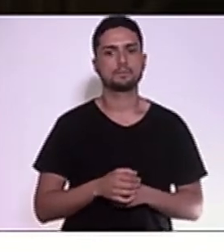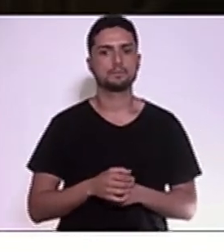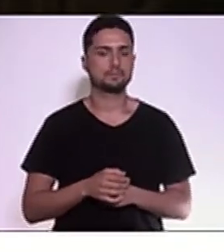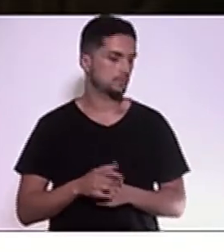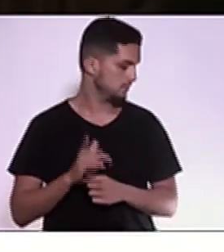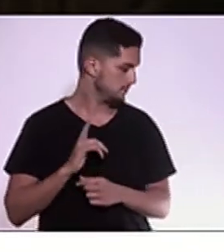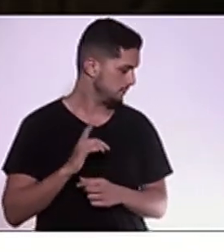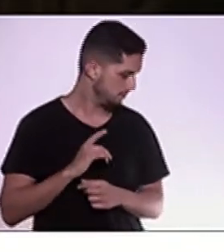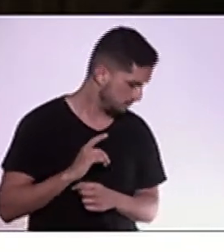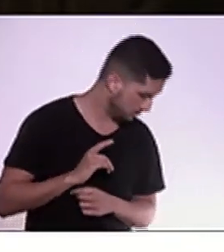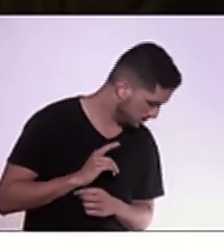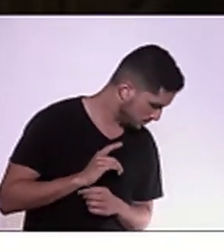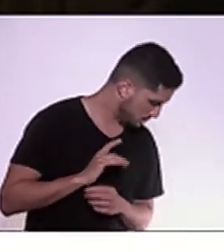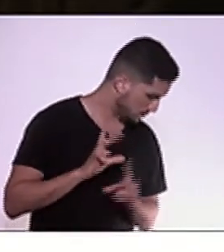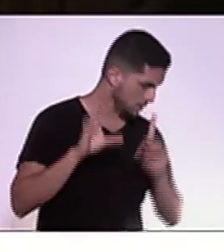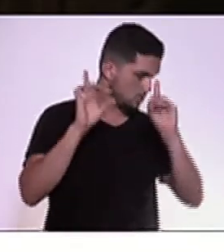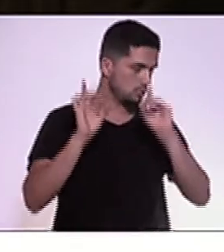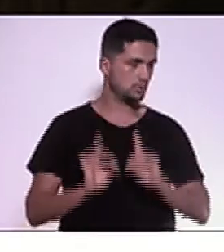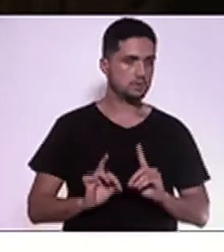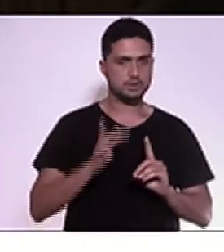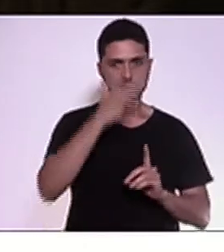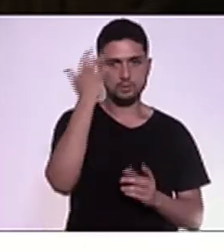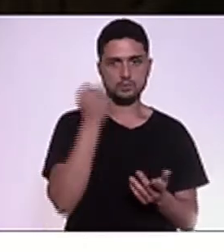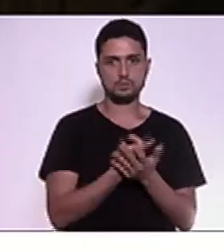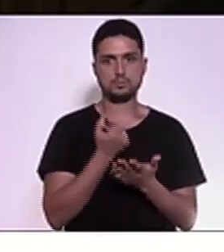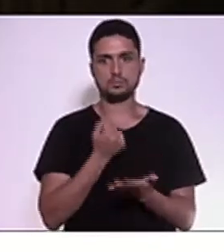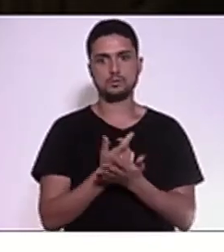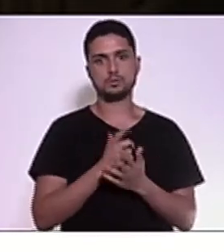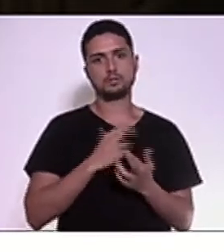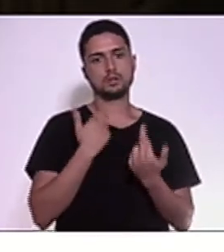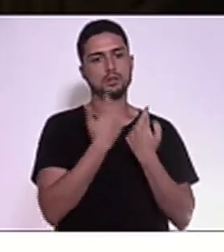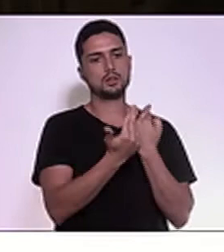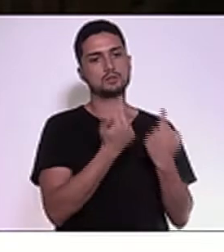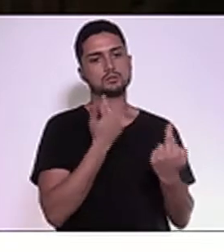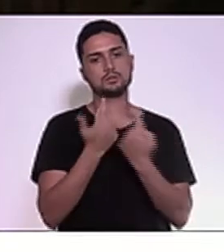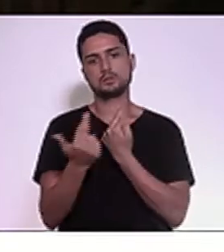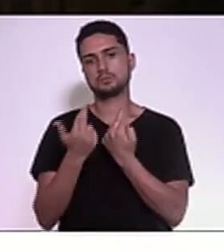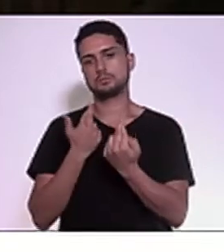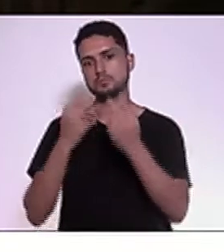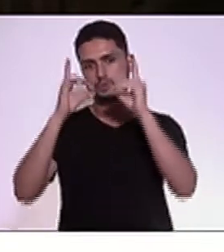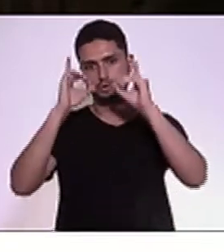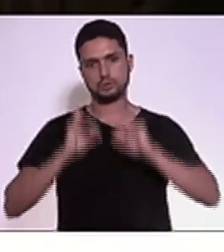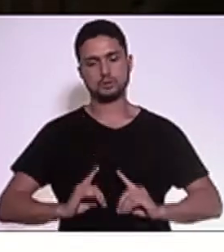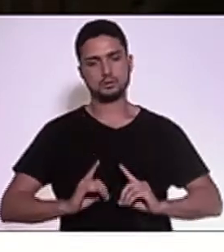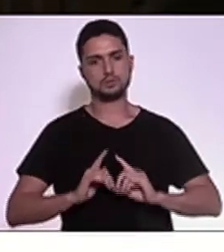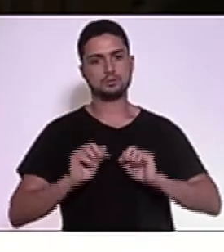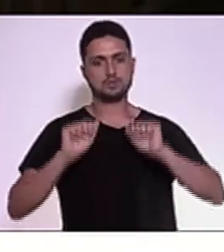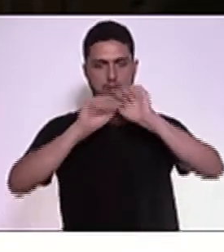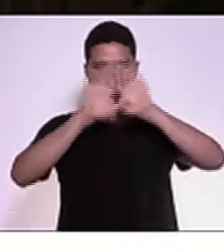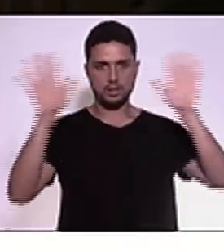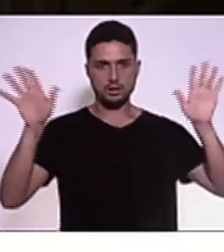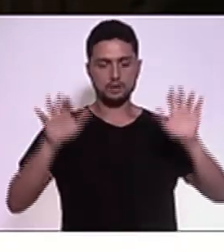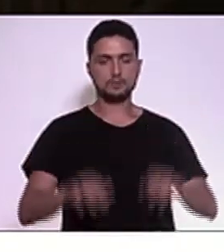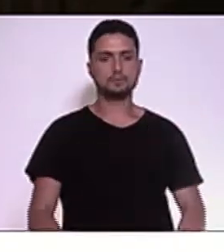que o direito do consumidor, que as relações dignas, transparentes,